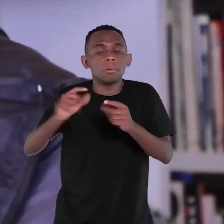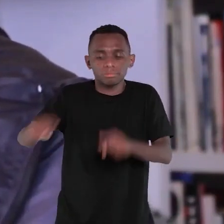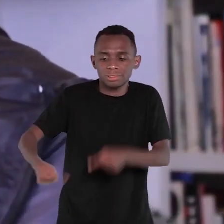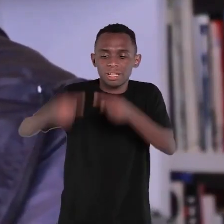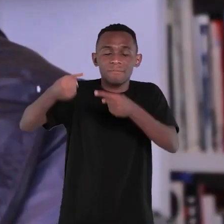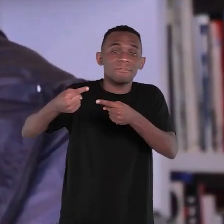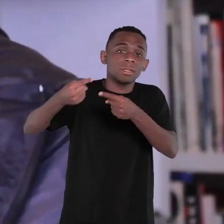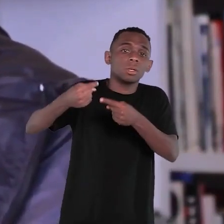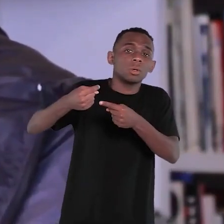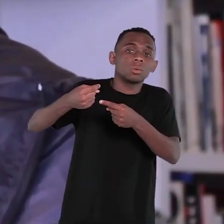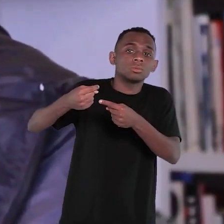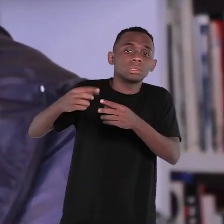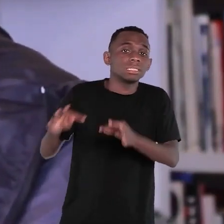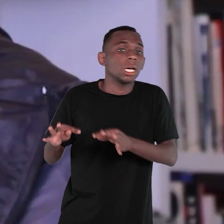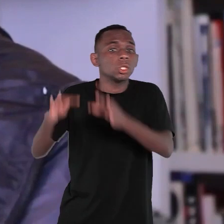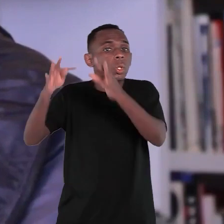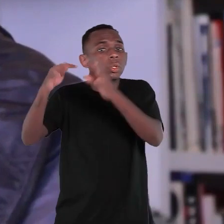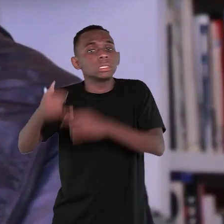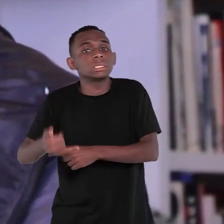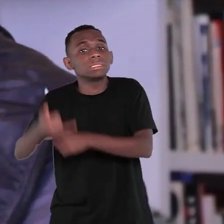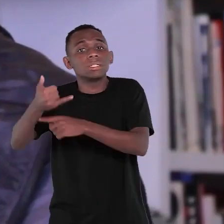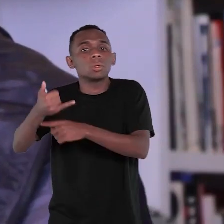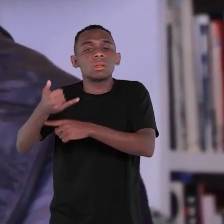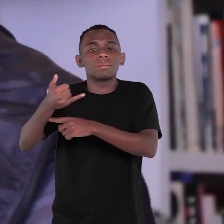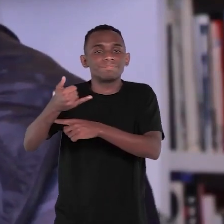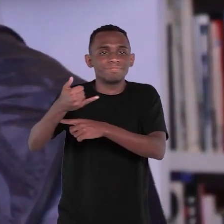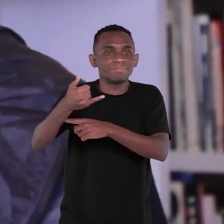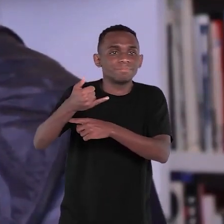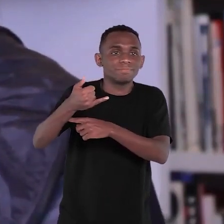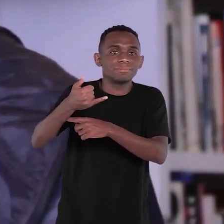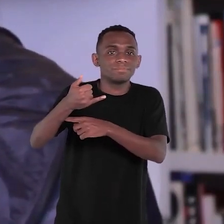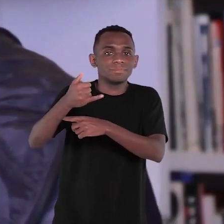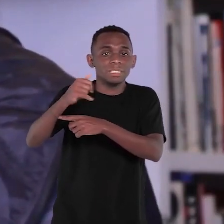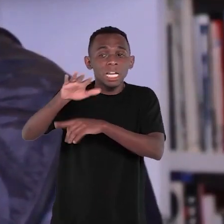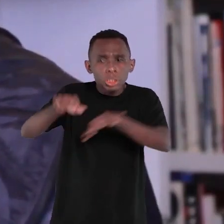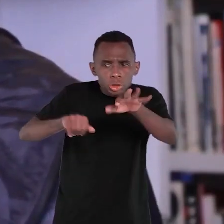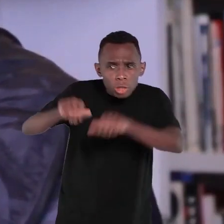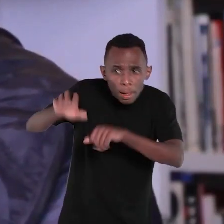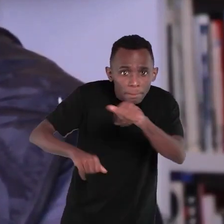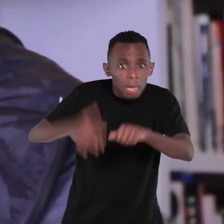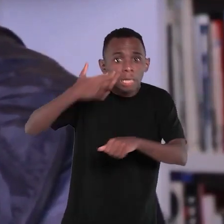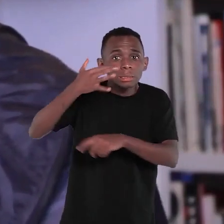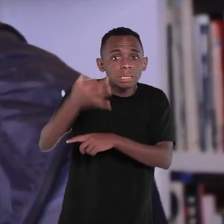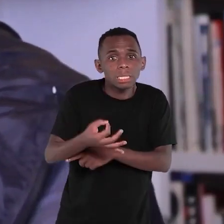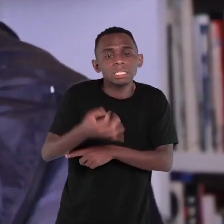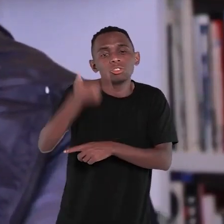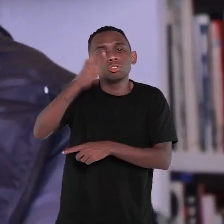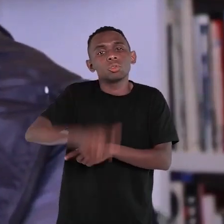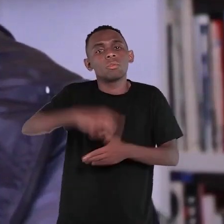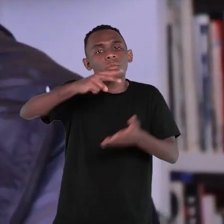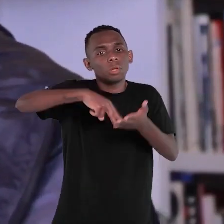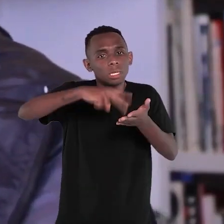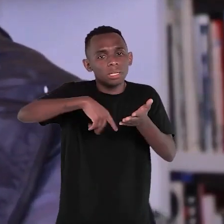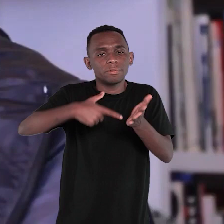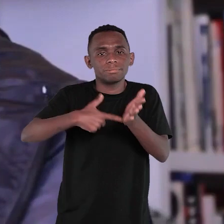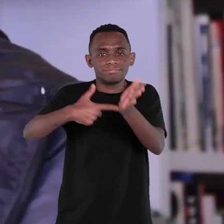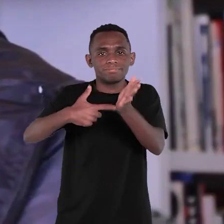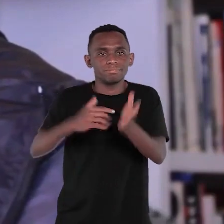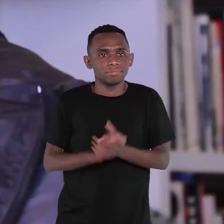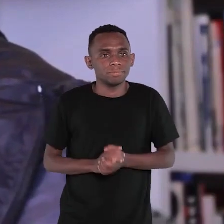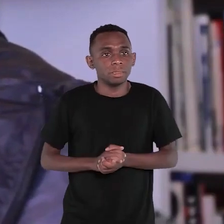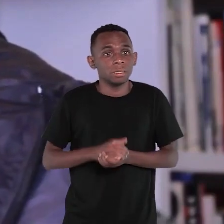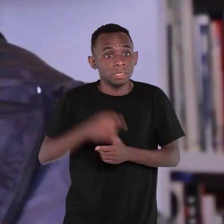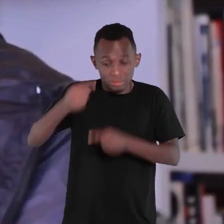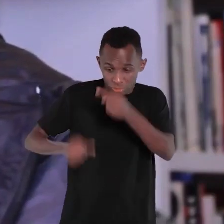a SP Leitura estão enfrentando esse desafio de contagiar novamente as crianças pelo livro?